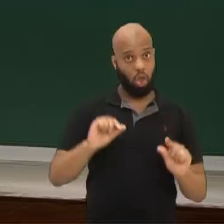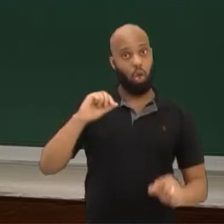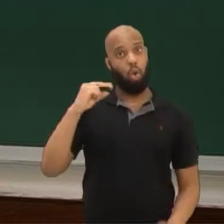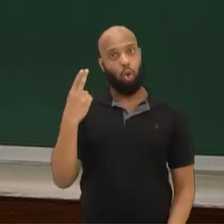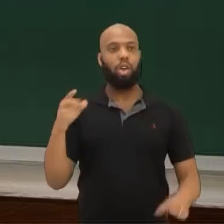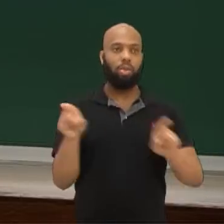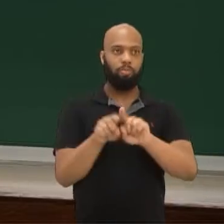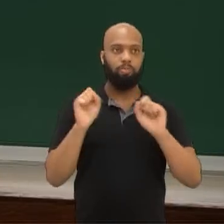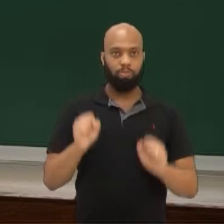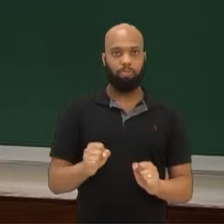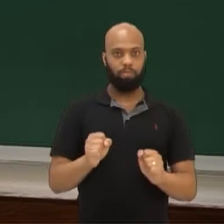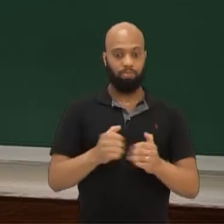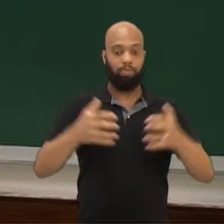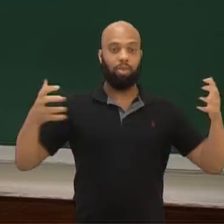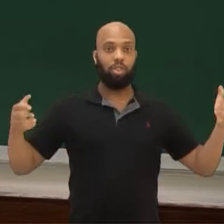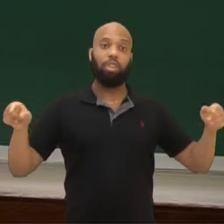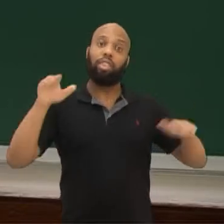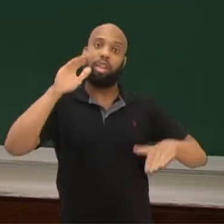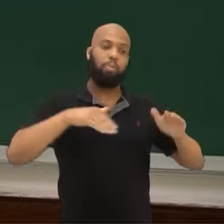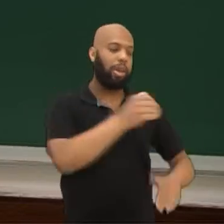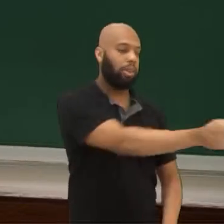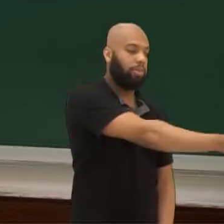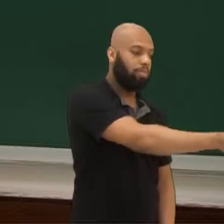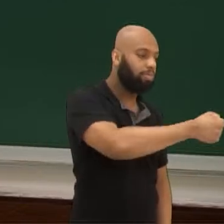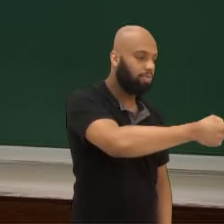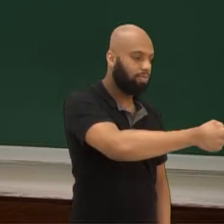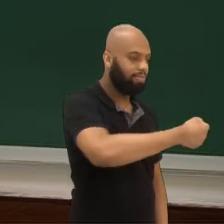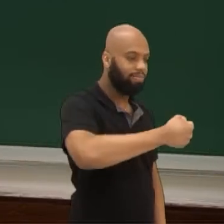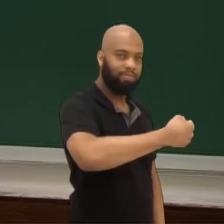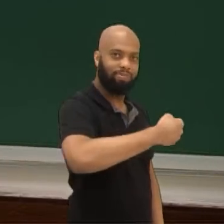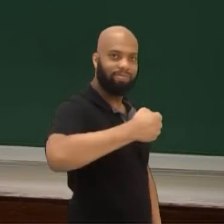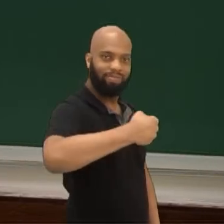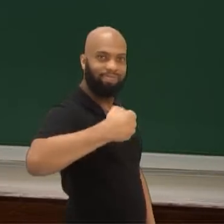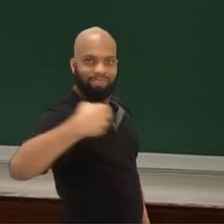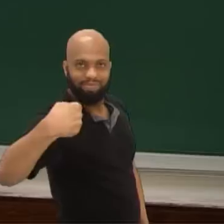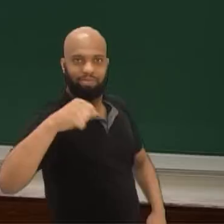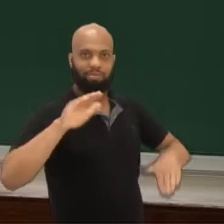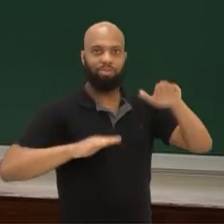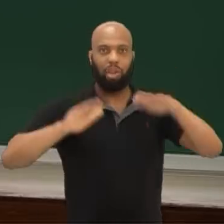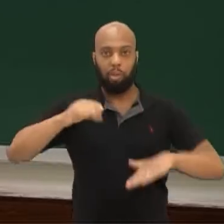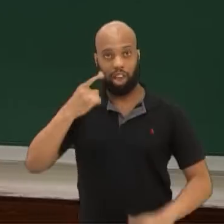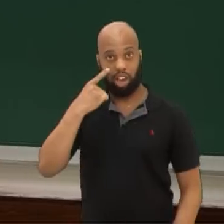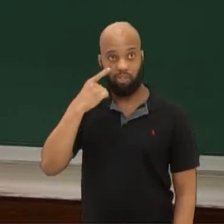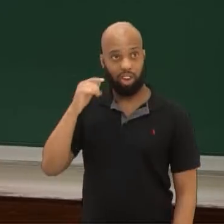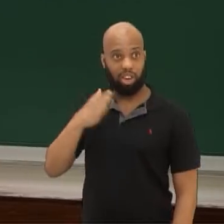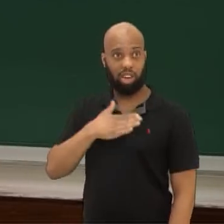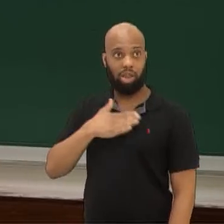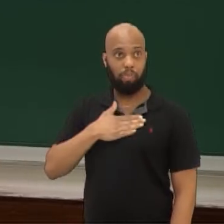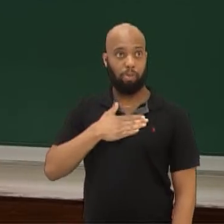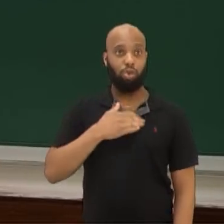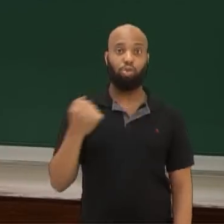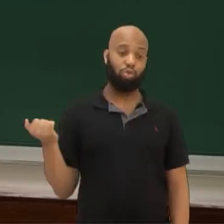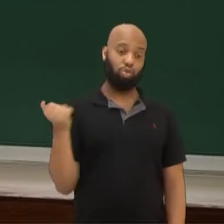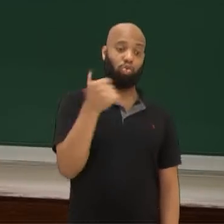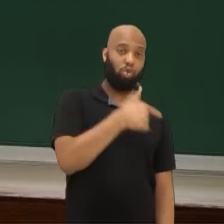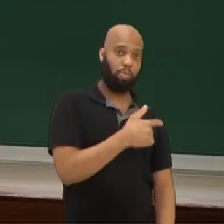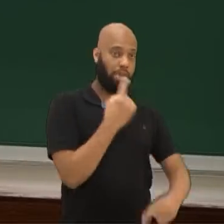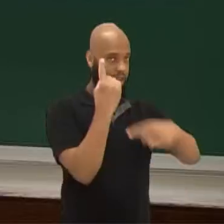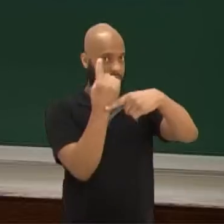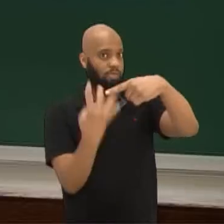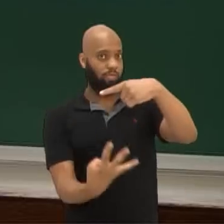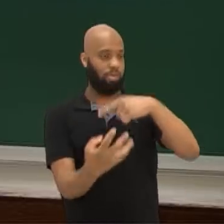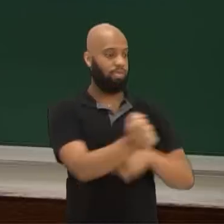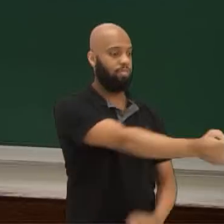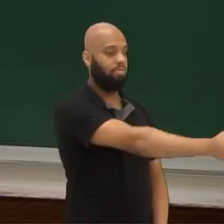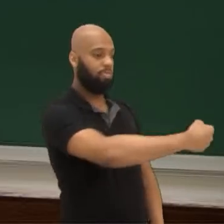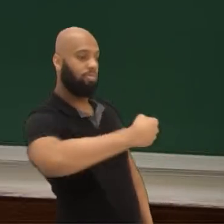ser maior, dependendo do quanto você vai abrir a geladeira. O desenho que a professora colocou aqui é como se abrisse mais que 1/4 da